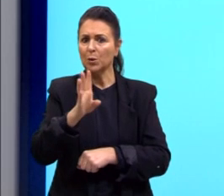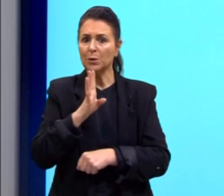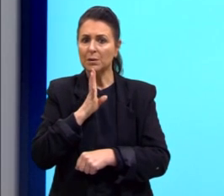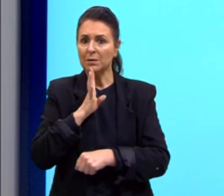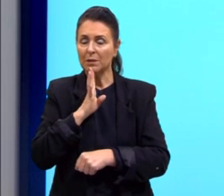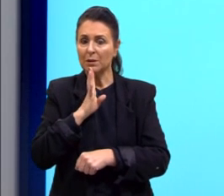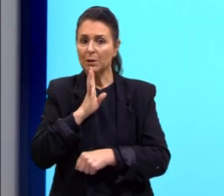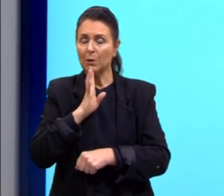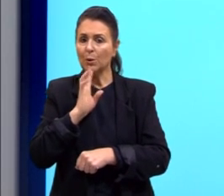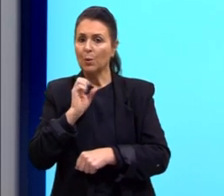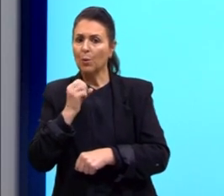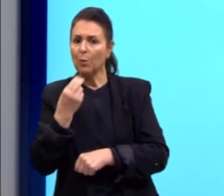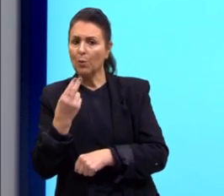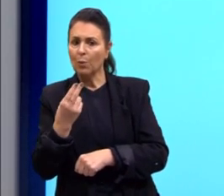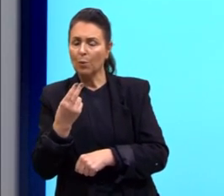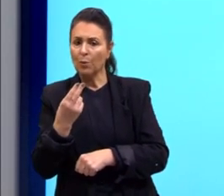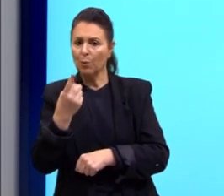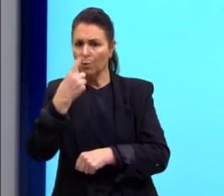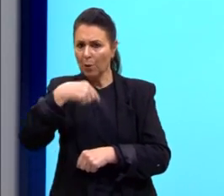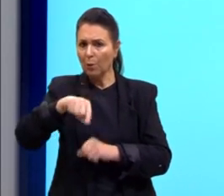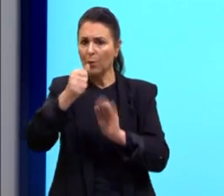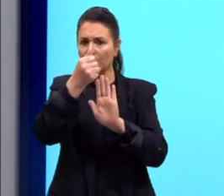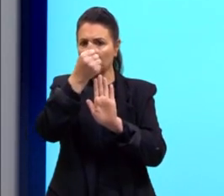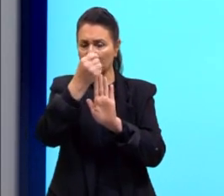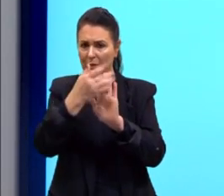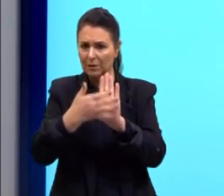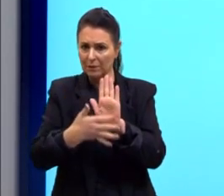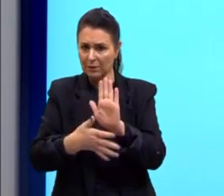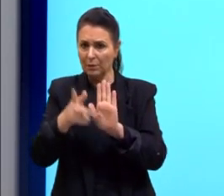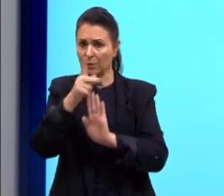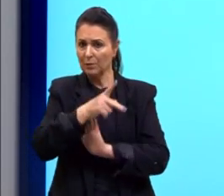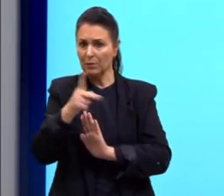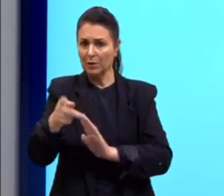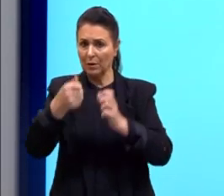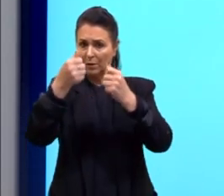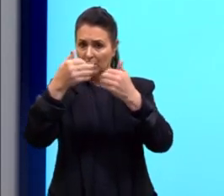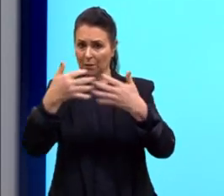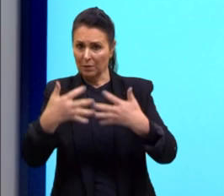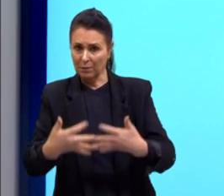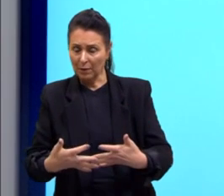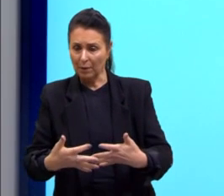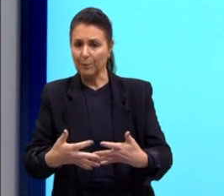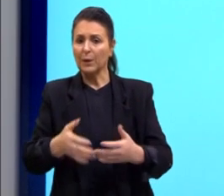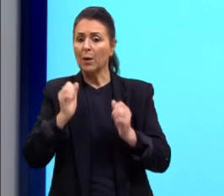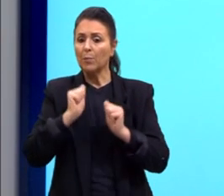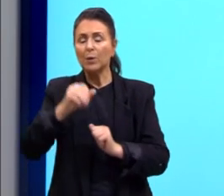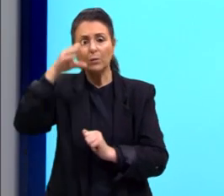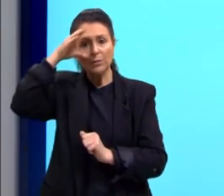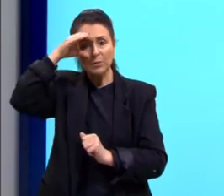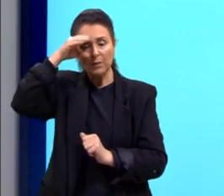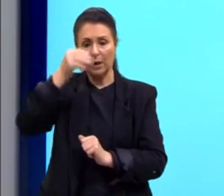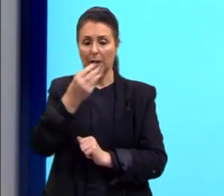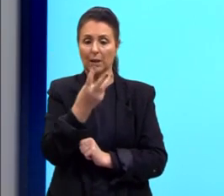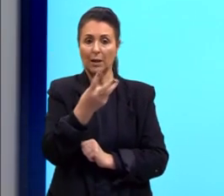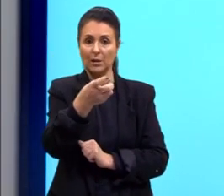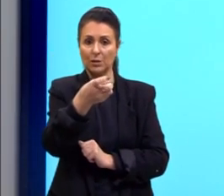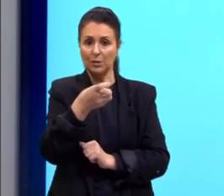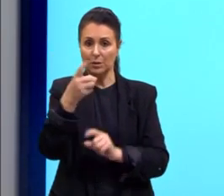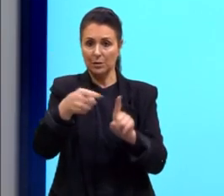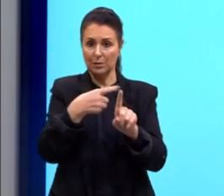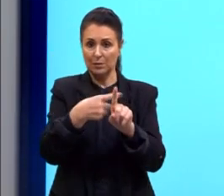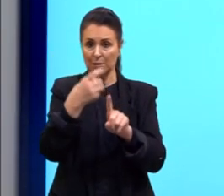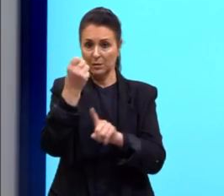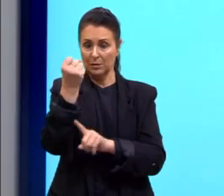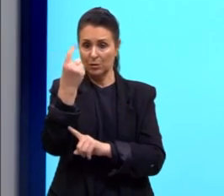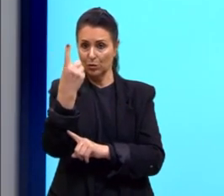ou ainda uma outra definição que trago para vocês que que nós podemos observar 3 x